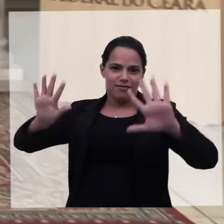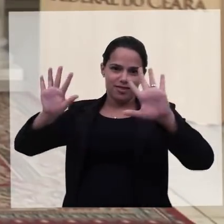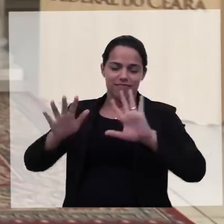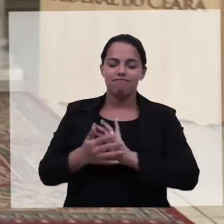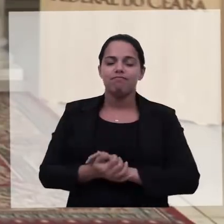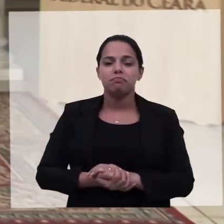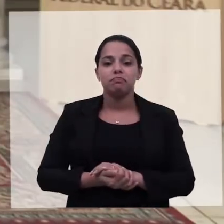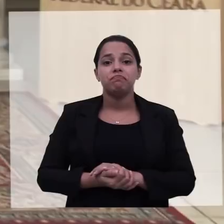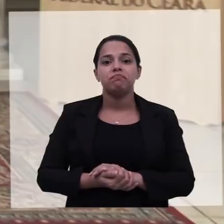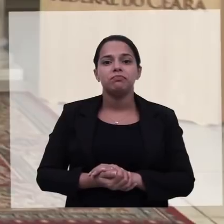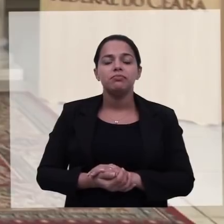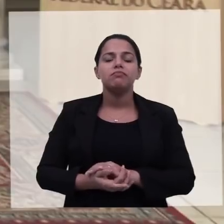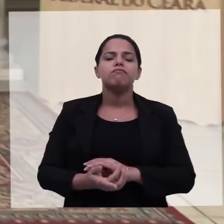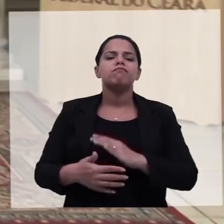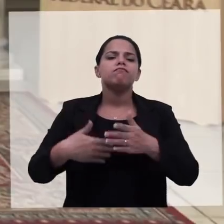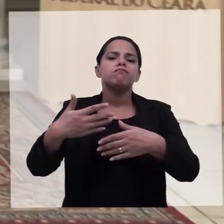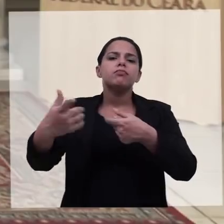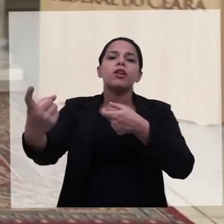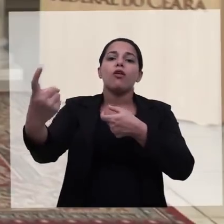quando eu voltei,